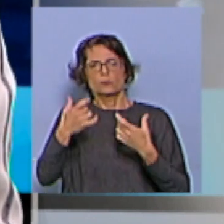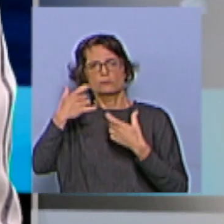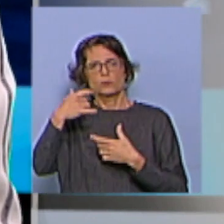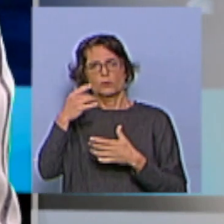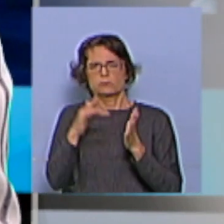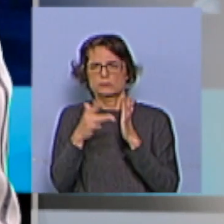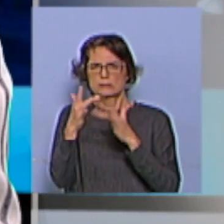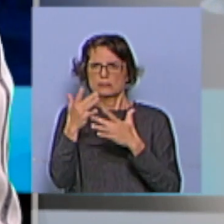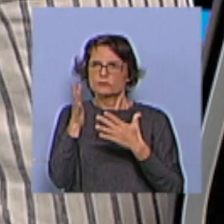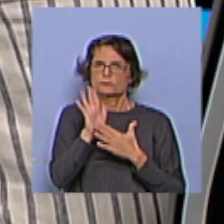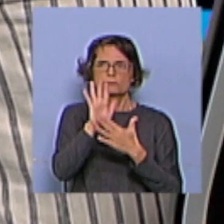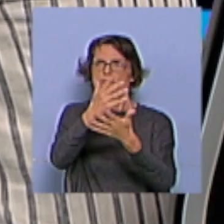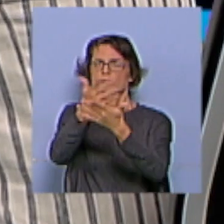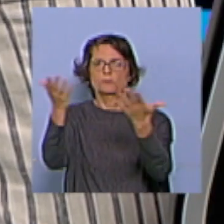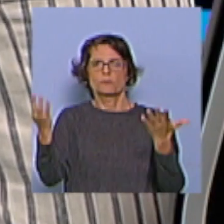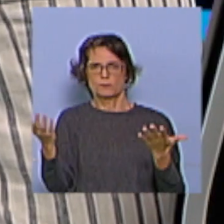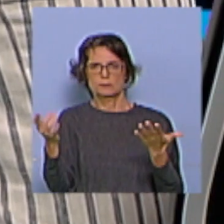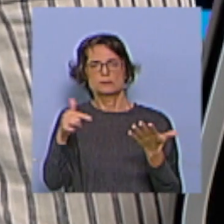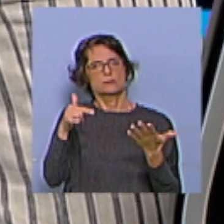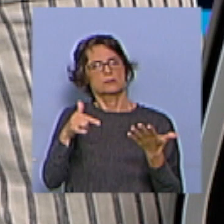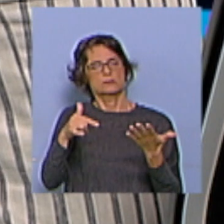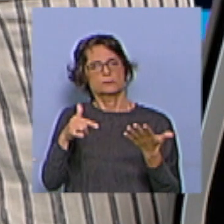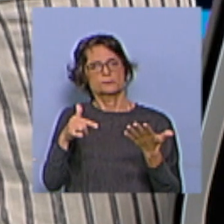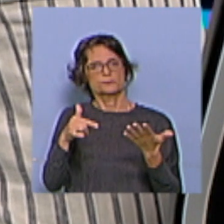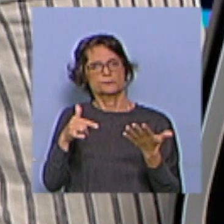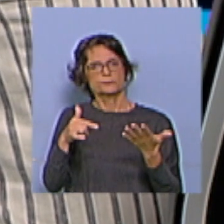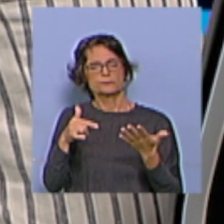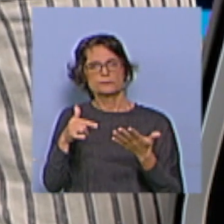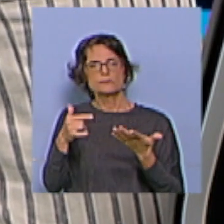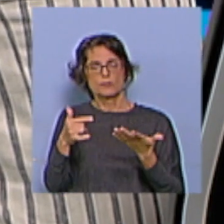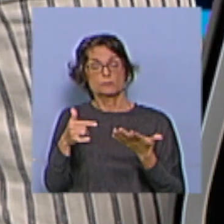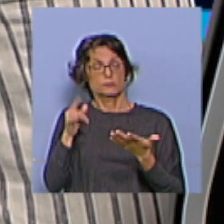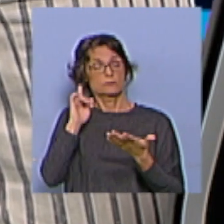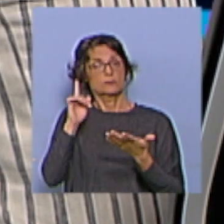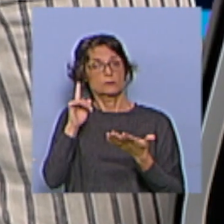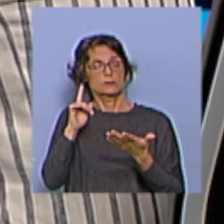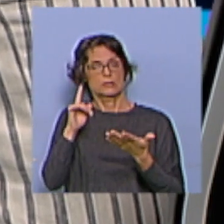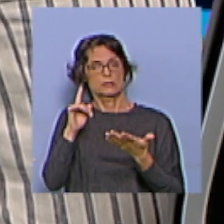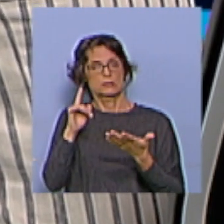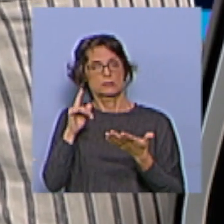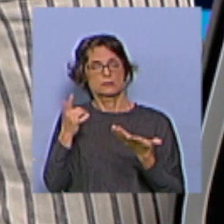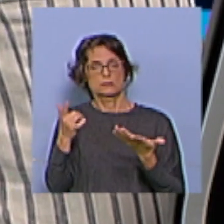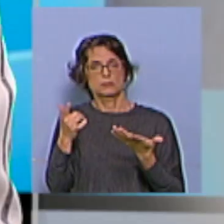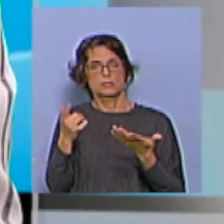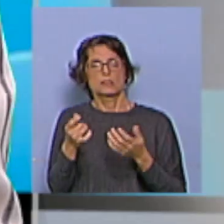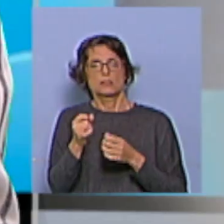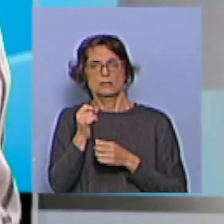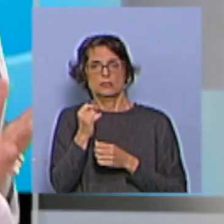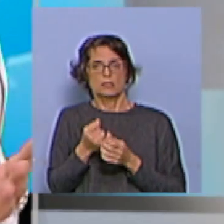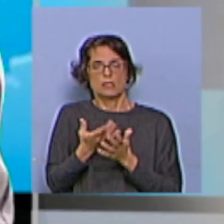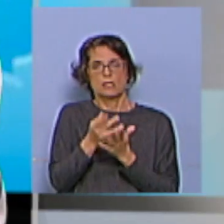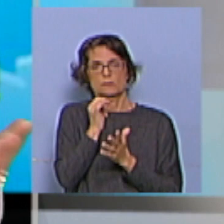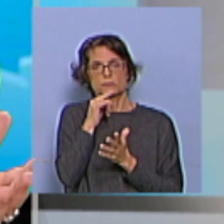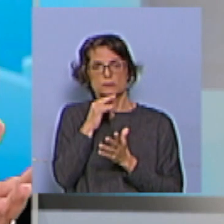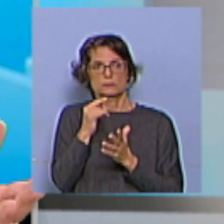demonstração ao longo do ano, de levar Deus ao espaço público, não é? O próprio corpo de Deus ao espaço público. Durante